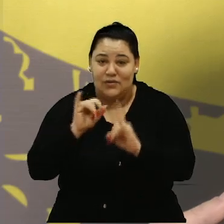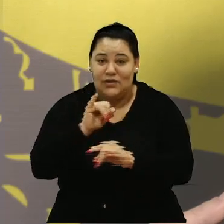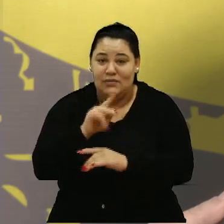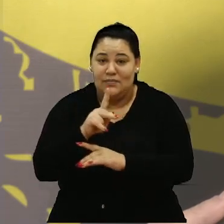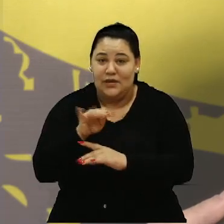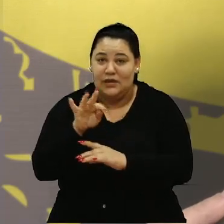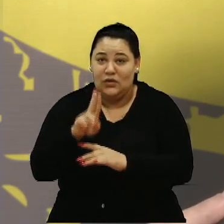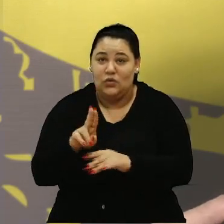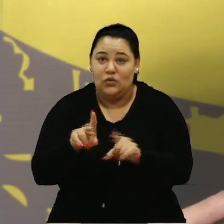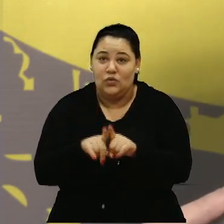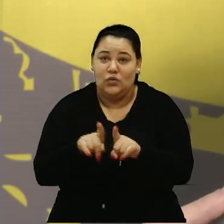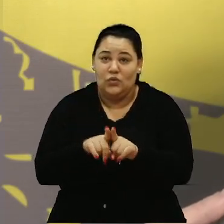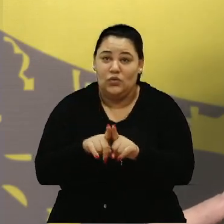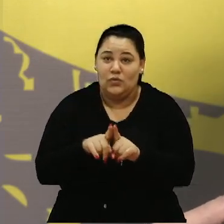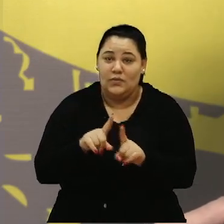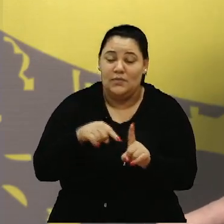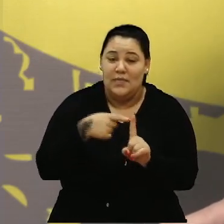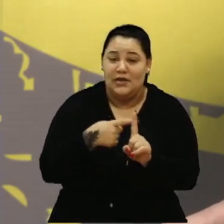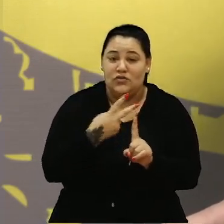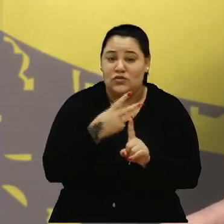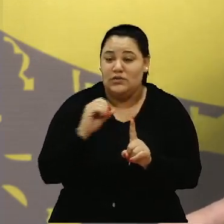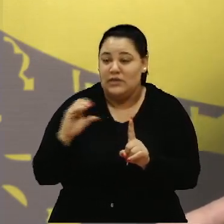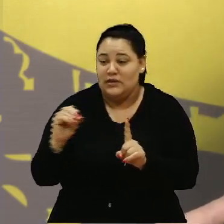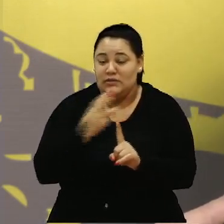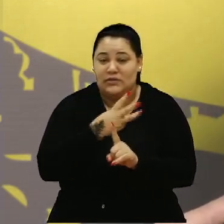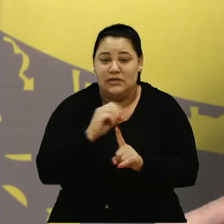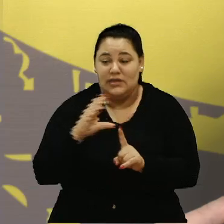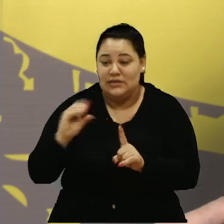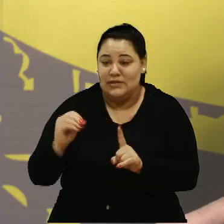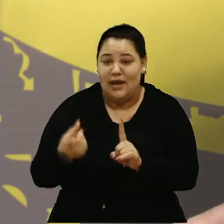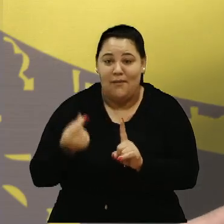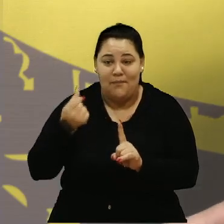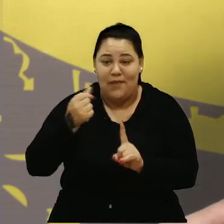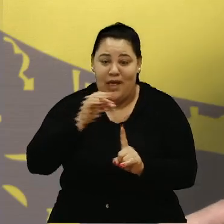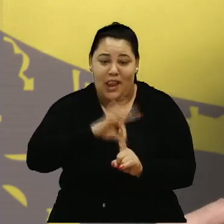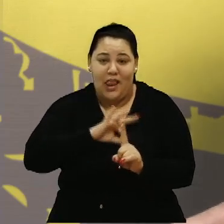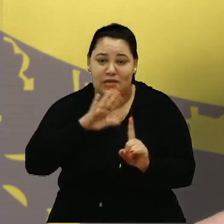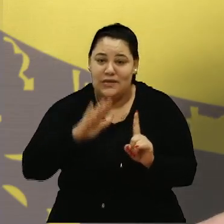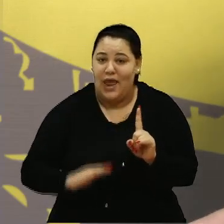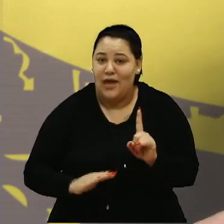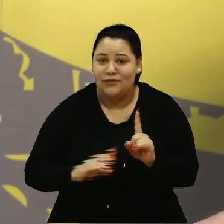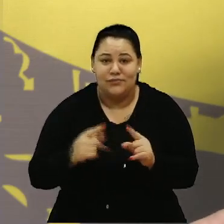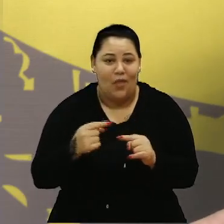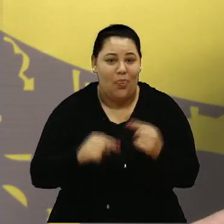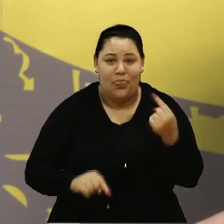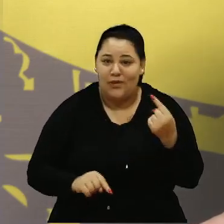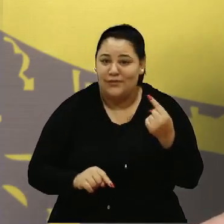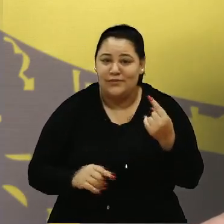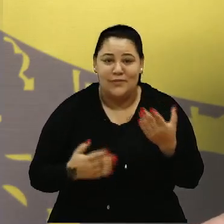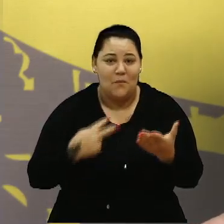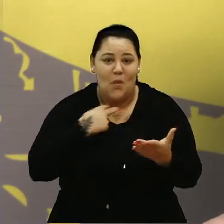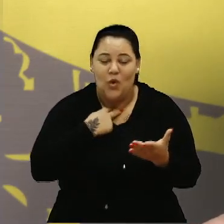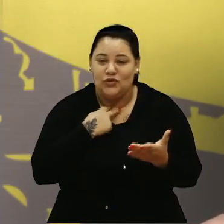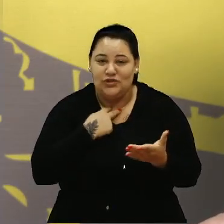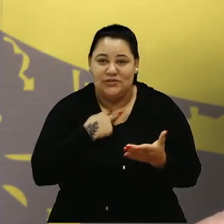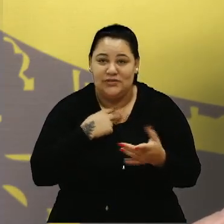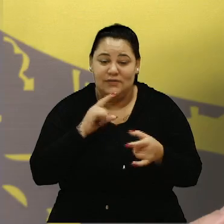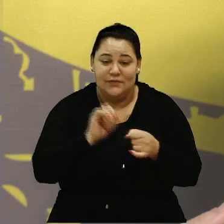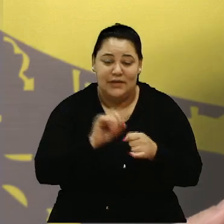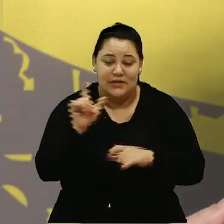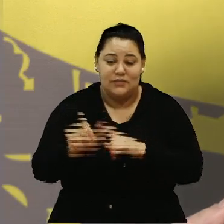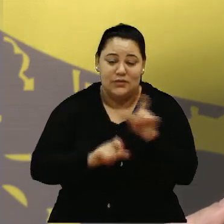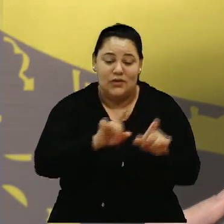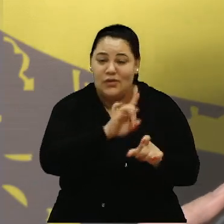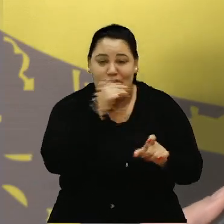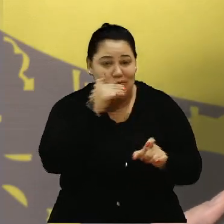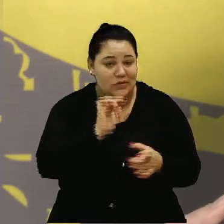mais de R$200, R$300 em algumas torres. Se é baixa renda, esses valores eles estão em descompasso. Isso faz com que as pessoas não consigam